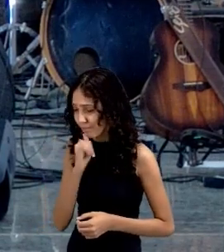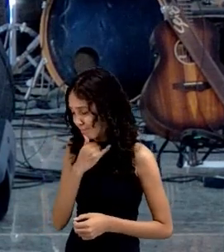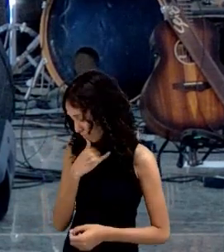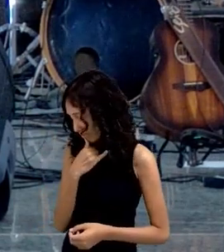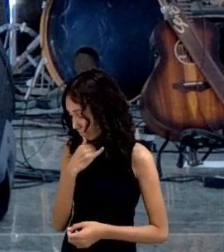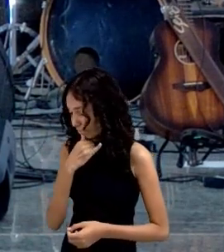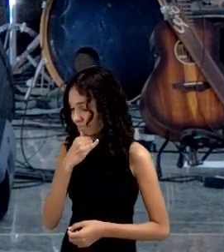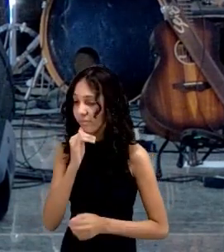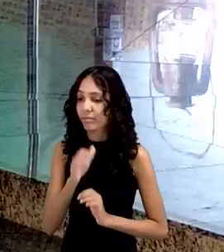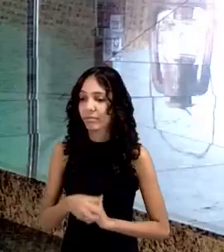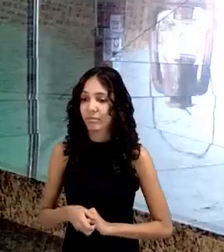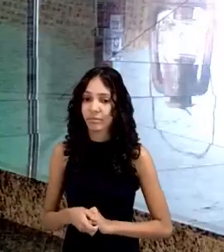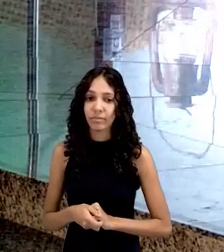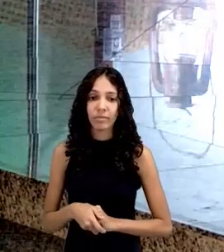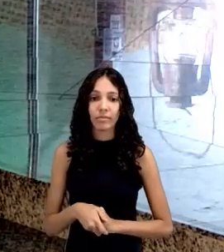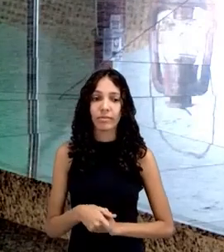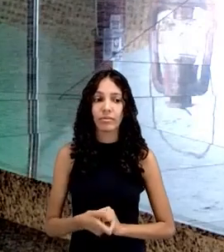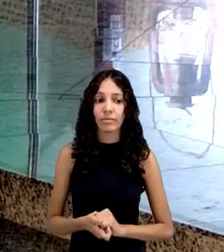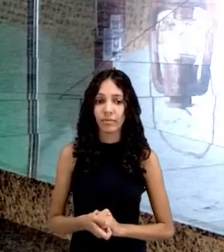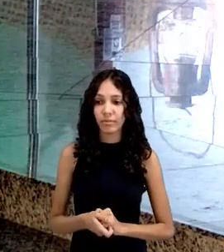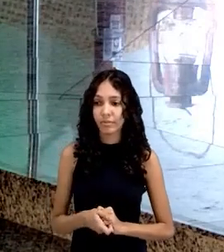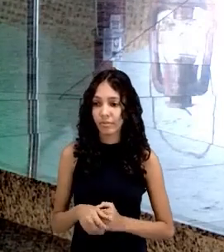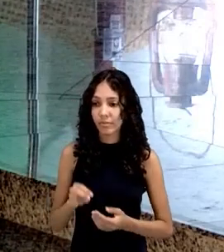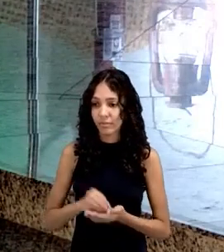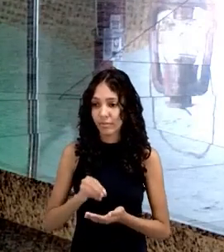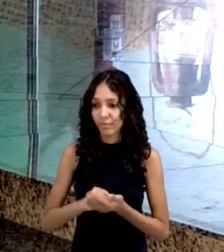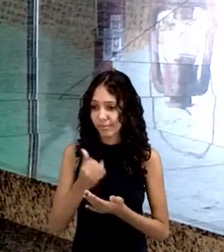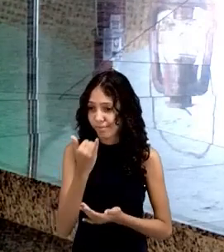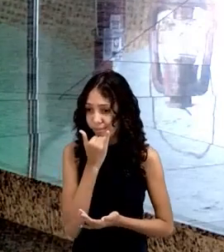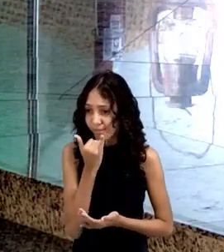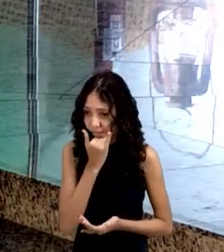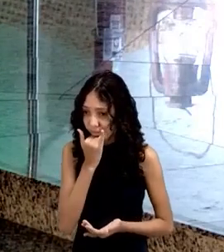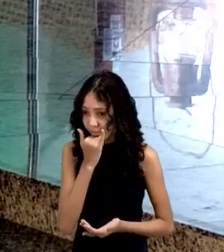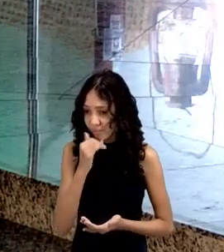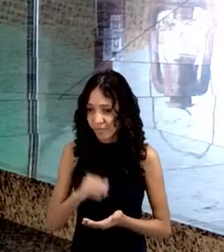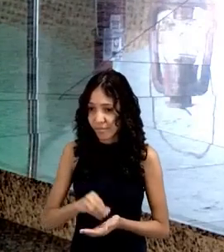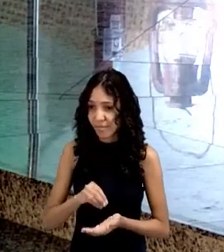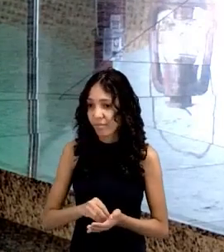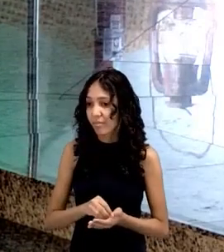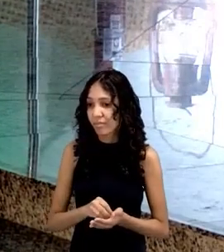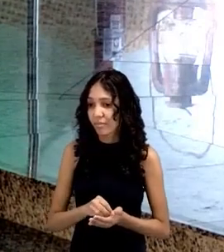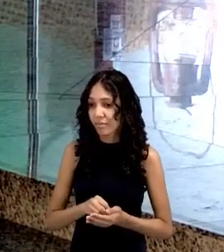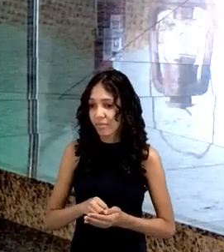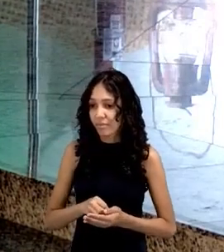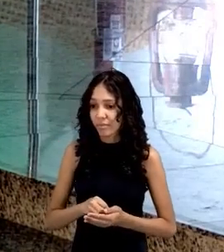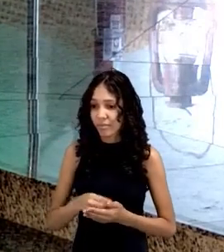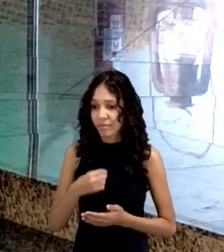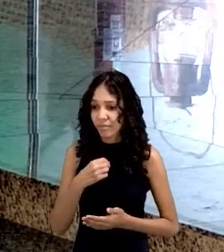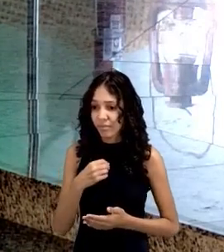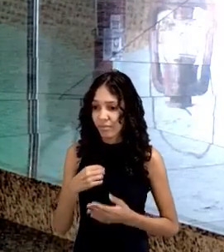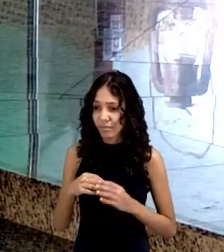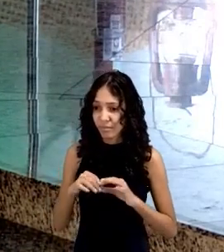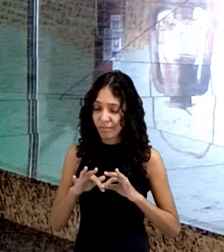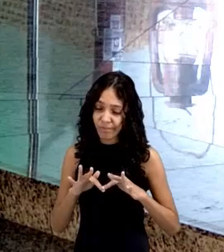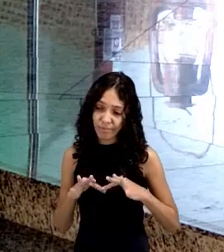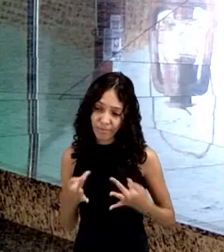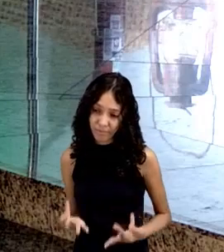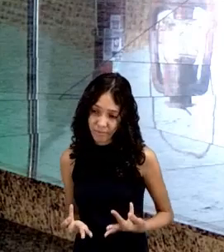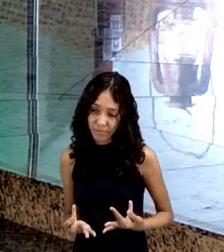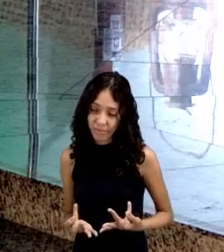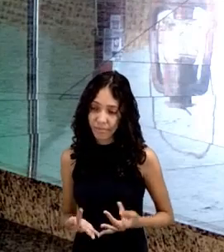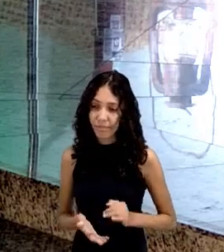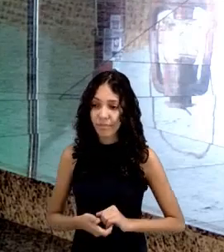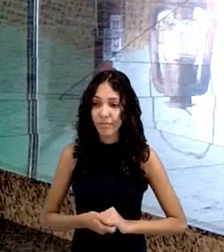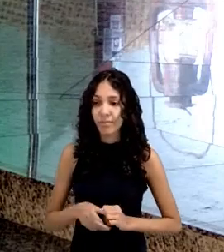soberba. O Senhor nos desafia a implantarmos os valores do reino em nossas mentes, e isso precisa virar prática em nossas